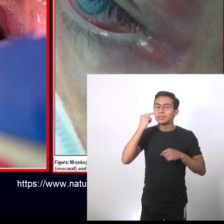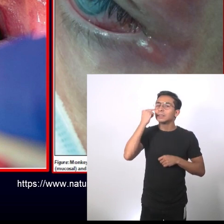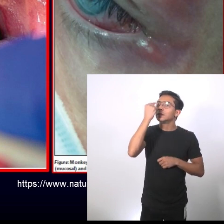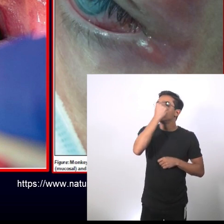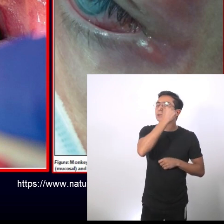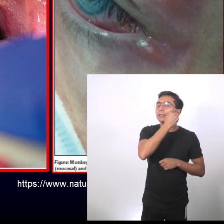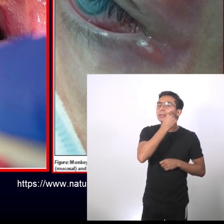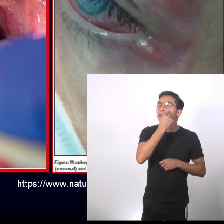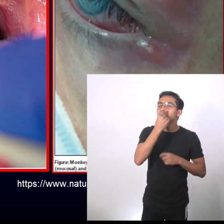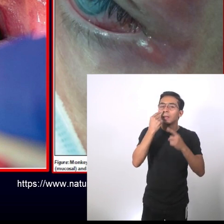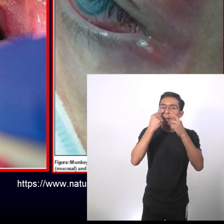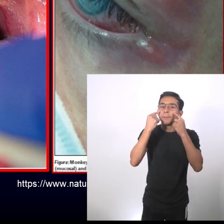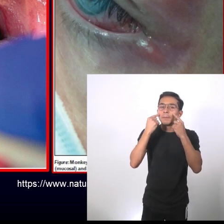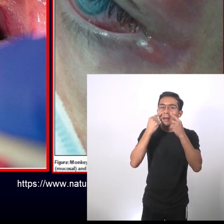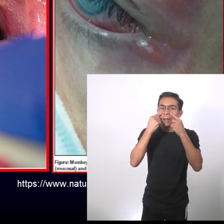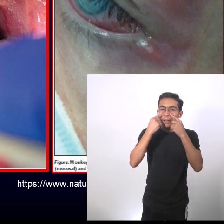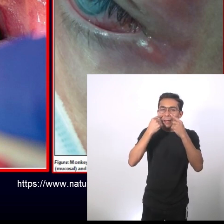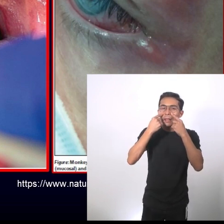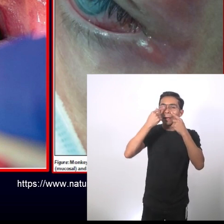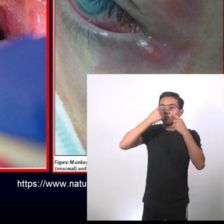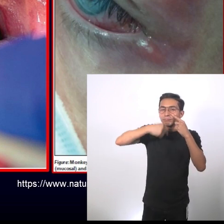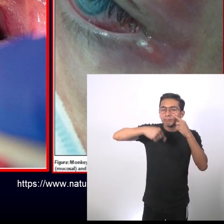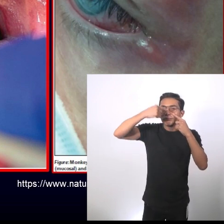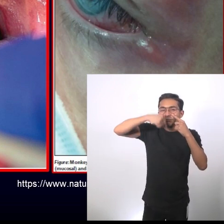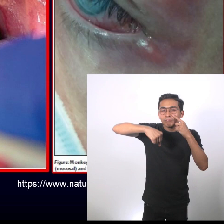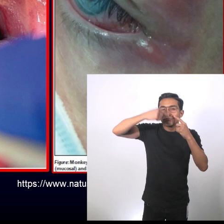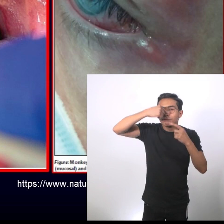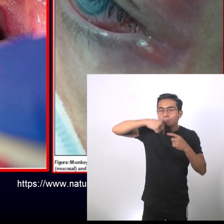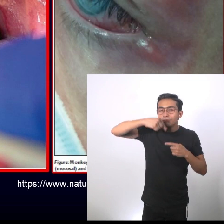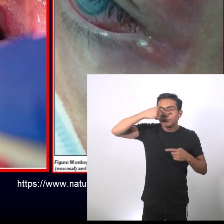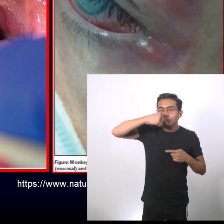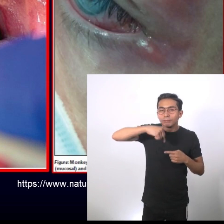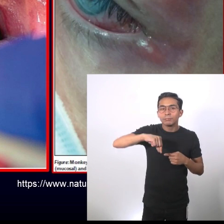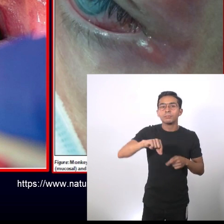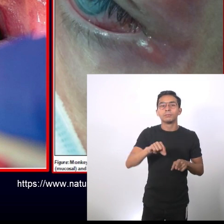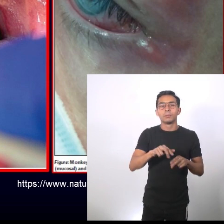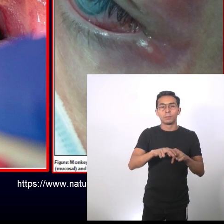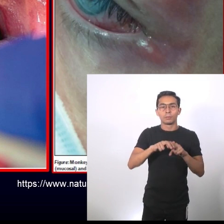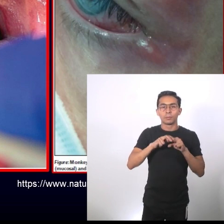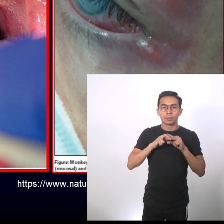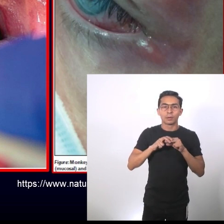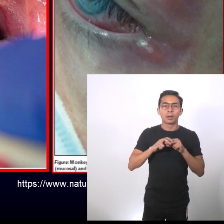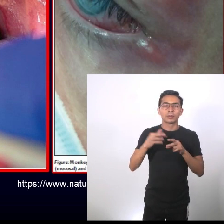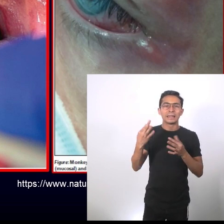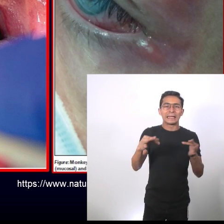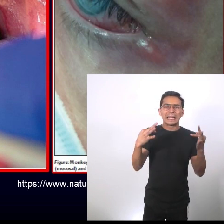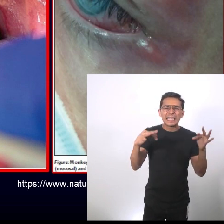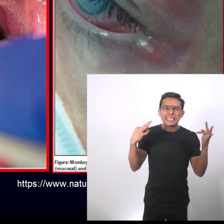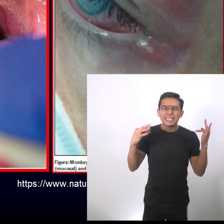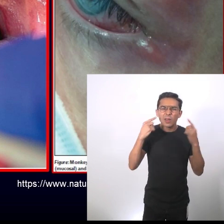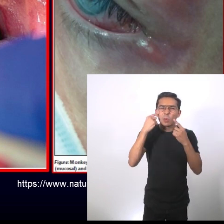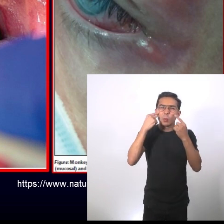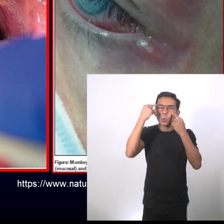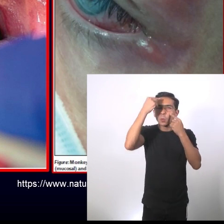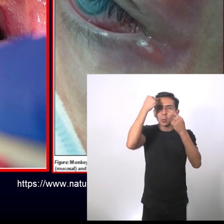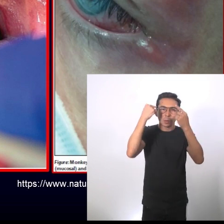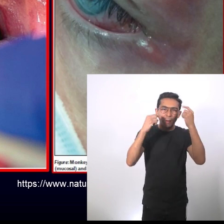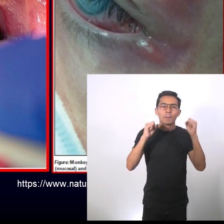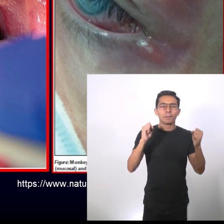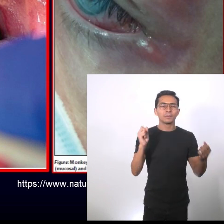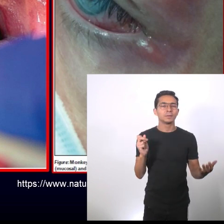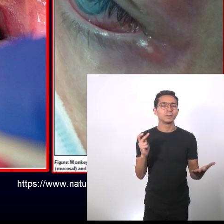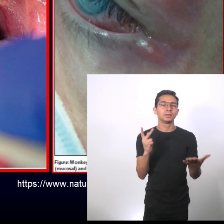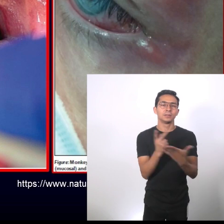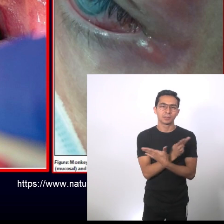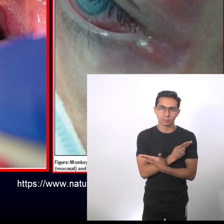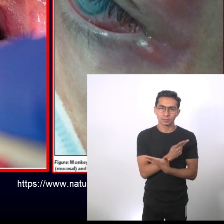aéreas, né, também devido às lesões e devido à própria linfadenopatia. Isso pode provocar, muitas vezes, um quadro